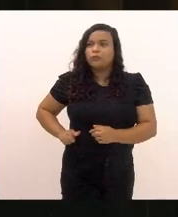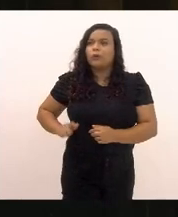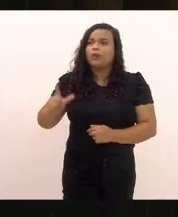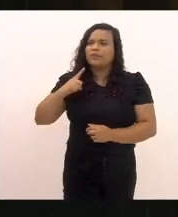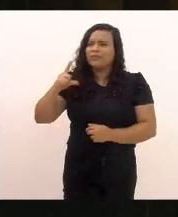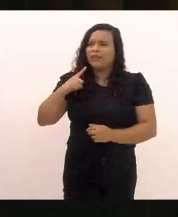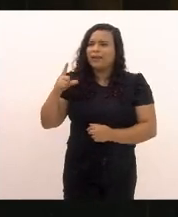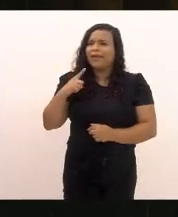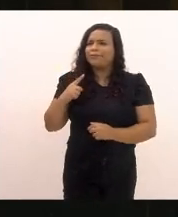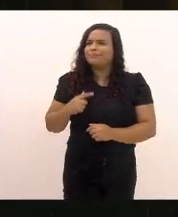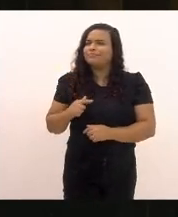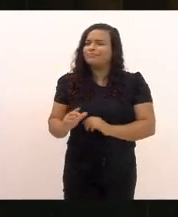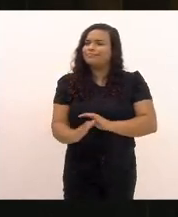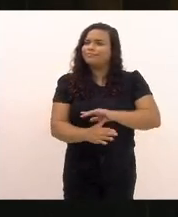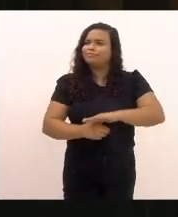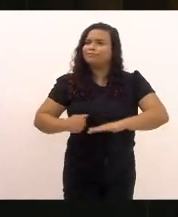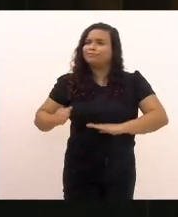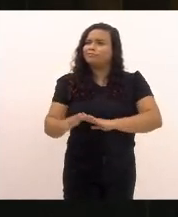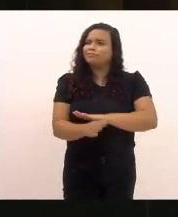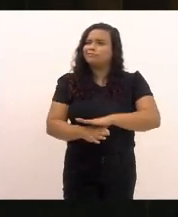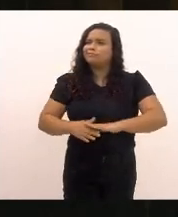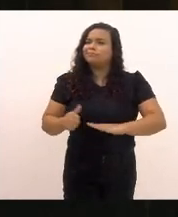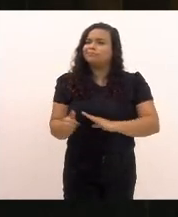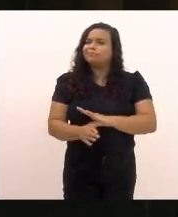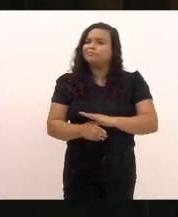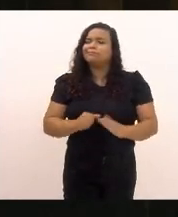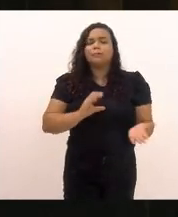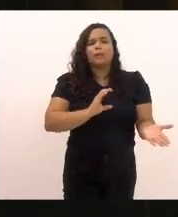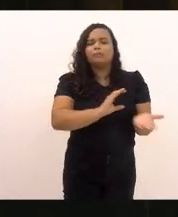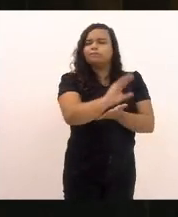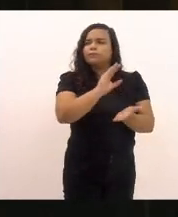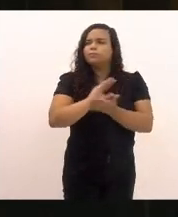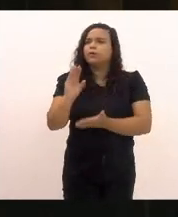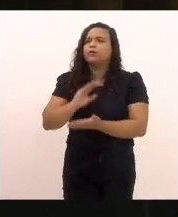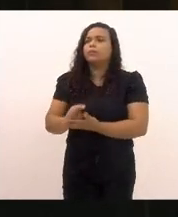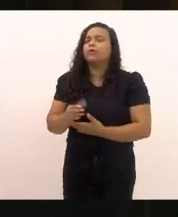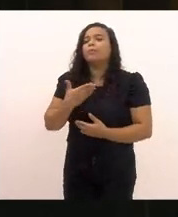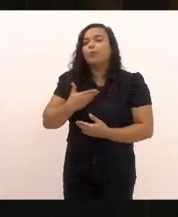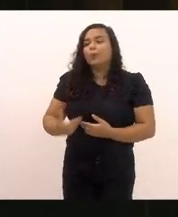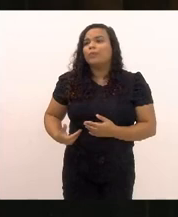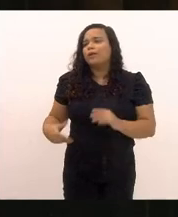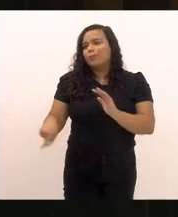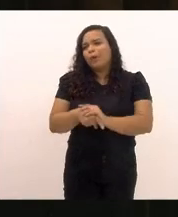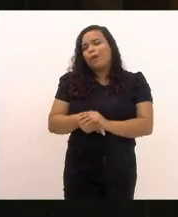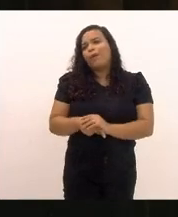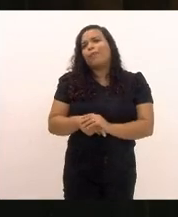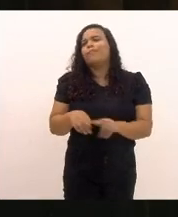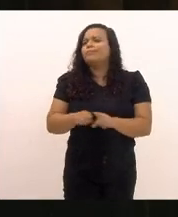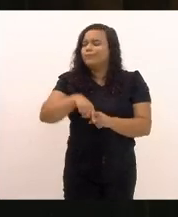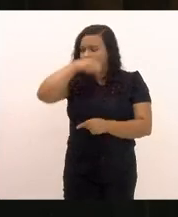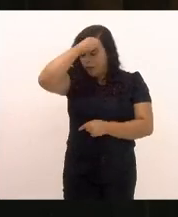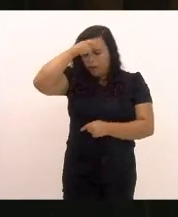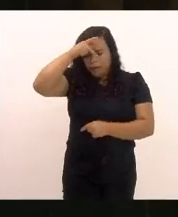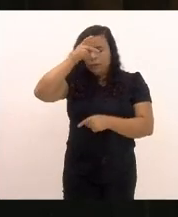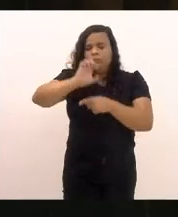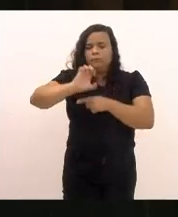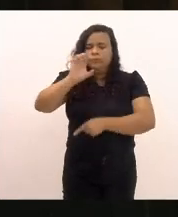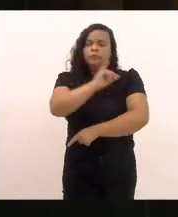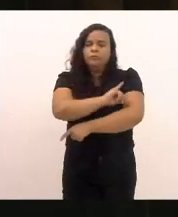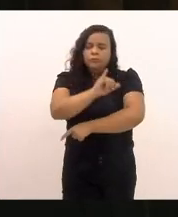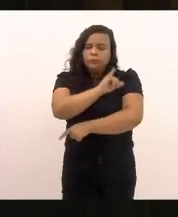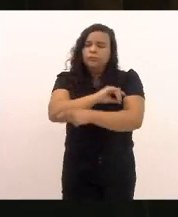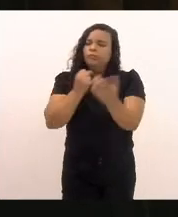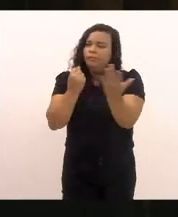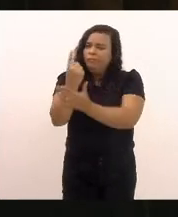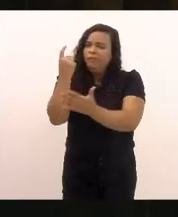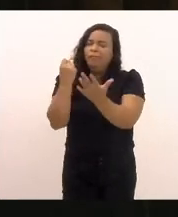desvios e mais desvios de verba pública. Assistimos em prefeituras do estado do Rio de Janeiro, compras